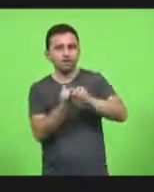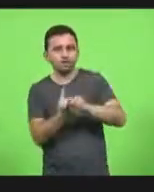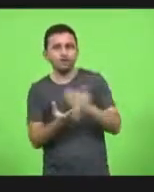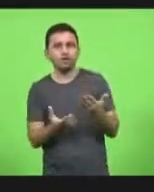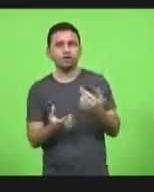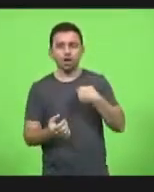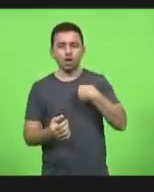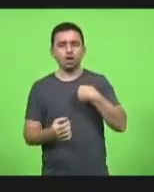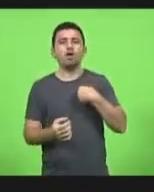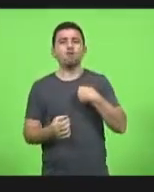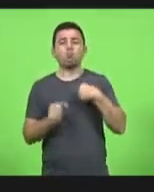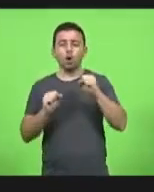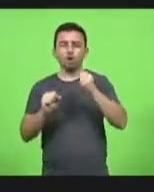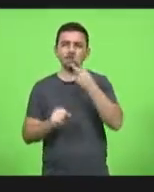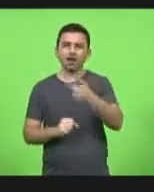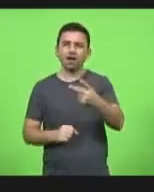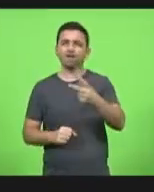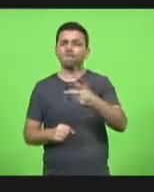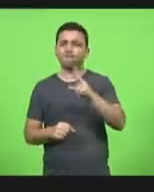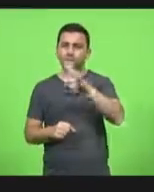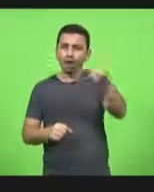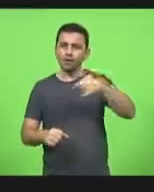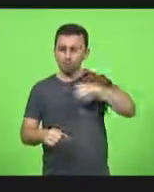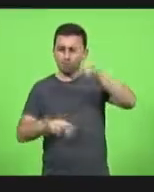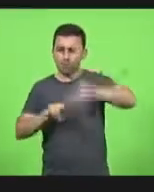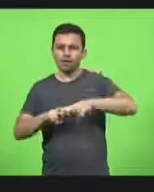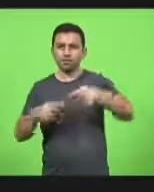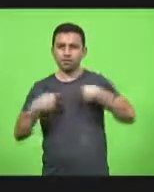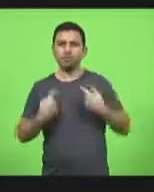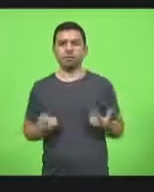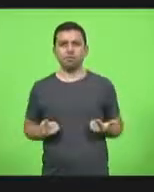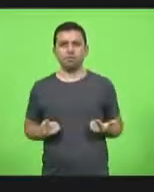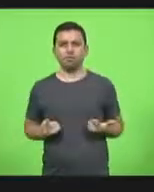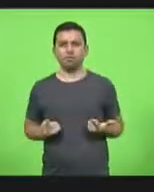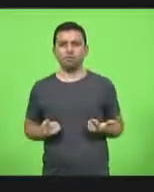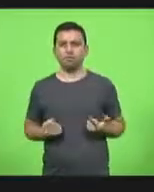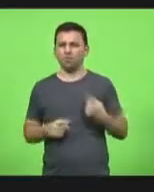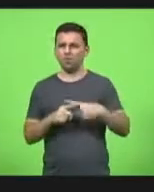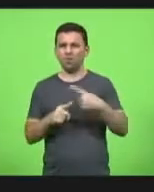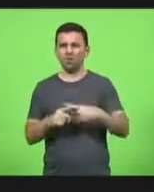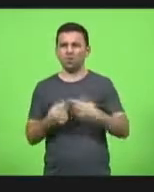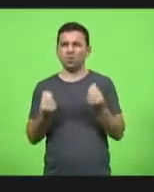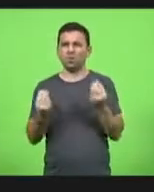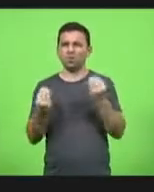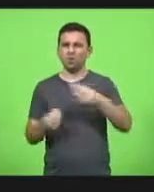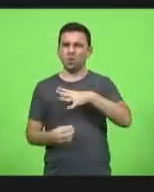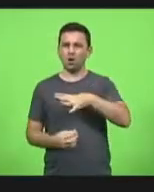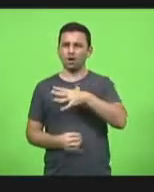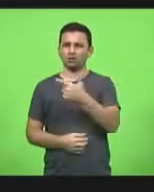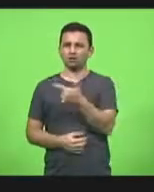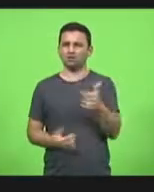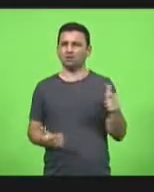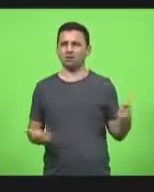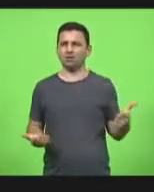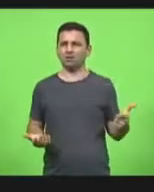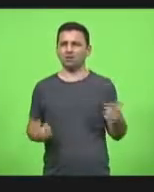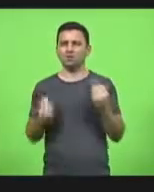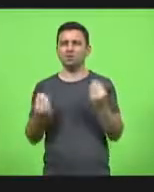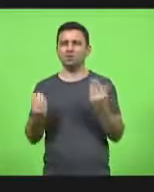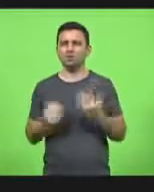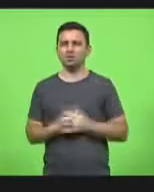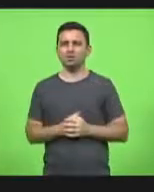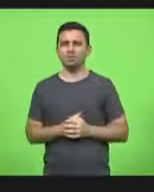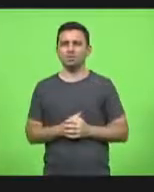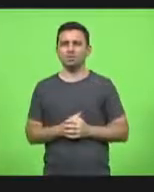eu vou prender um homem. Tá? Vão ter que passar por cima de mim amanhã lá para fazer uma covardia desse tamanho. Pessoas que estão pedindo